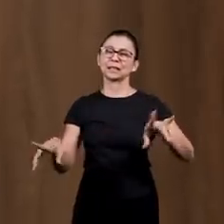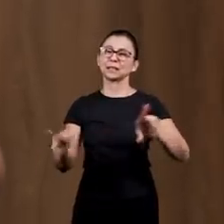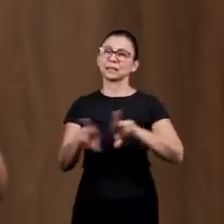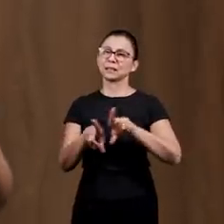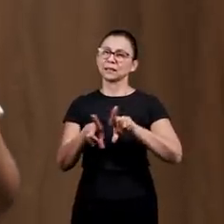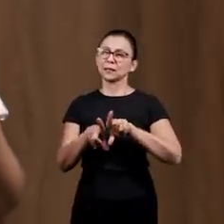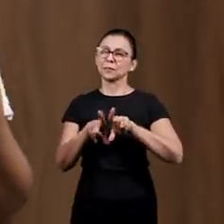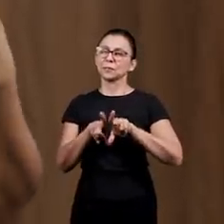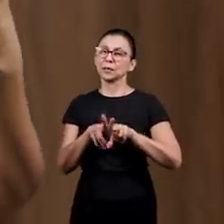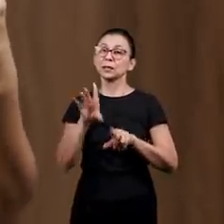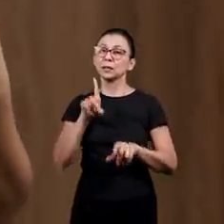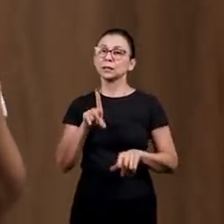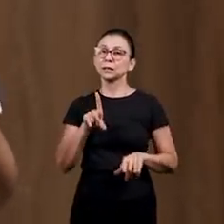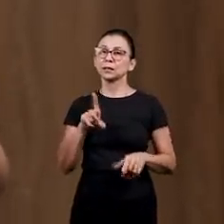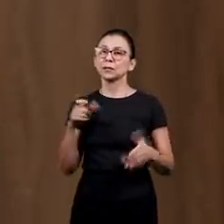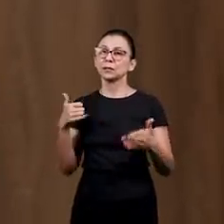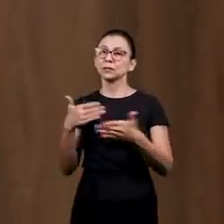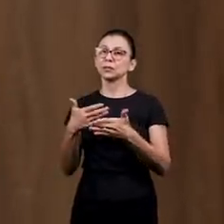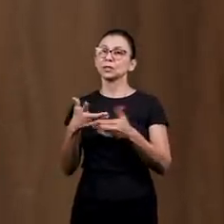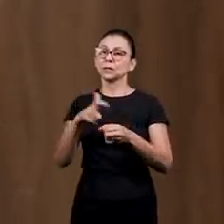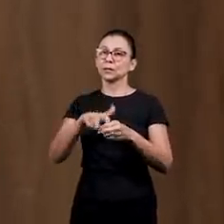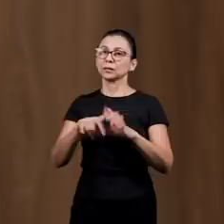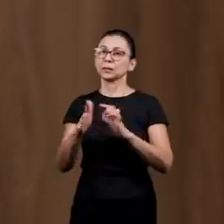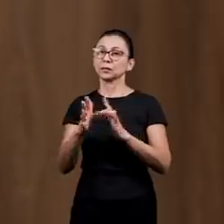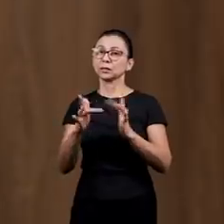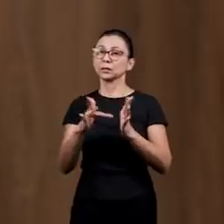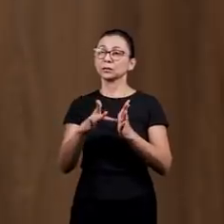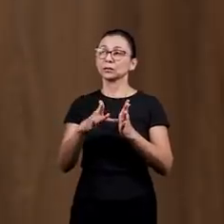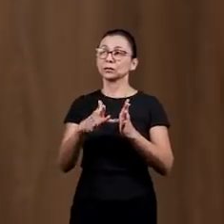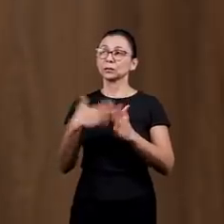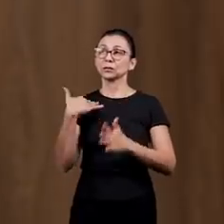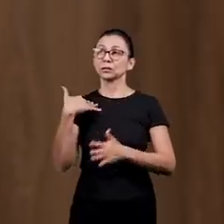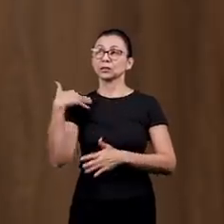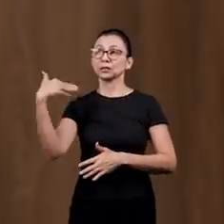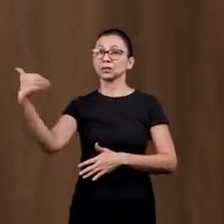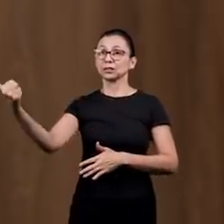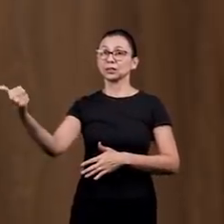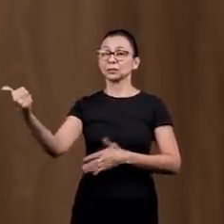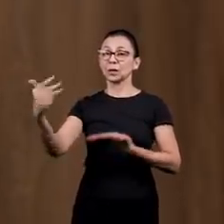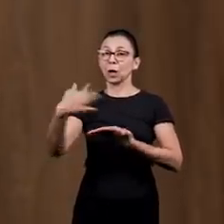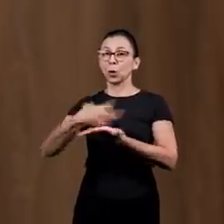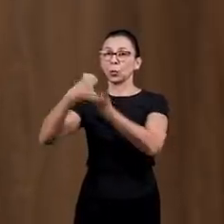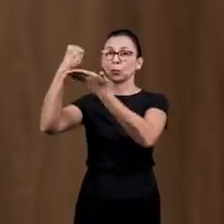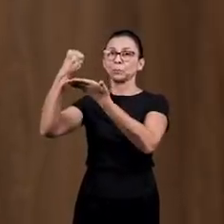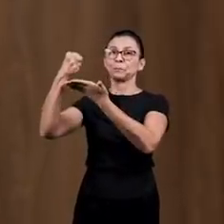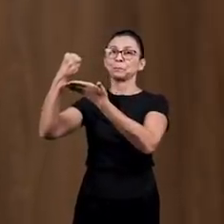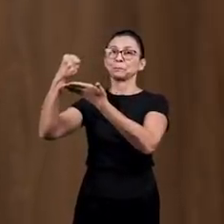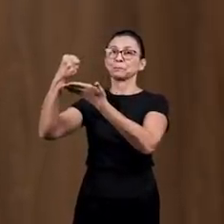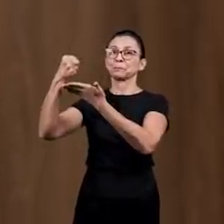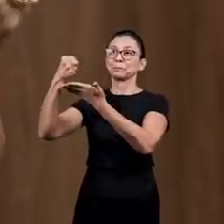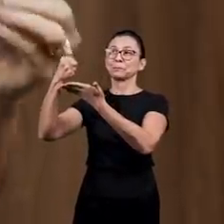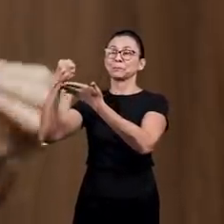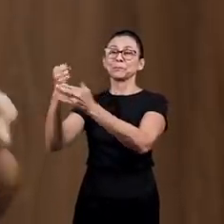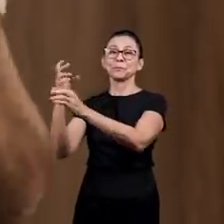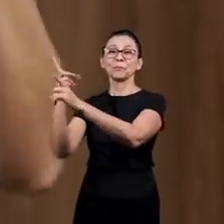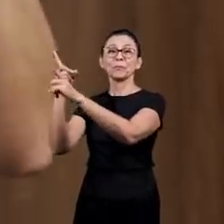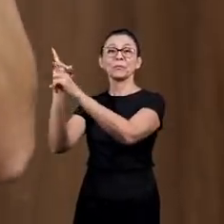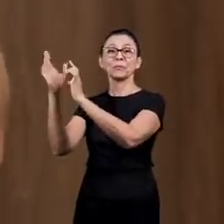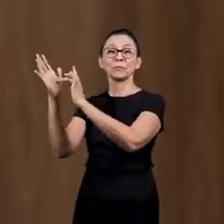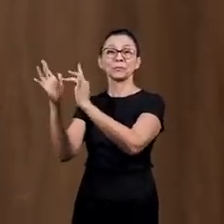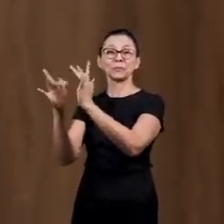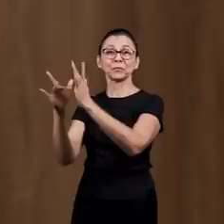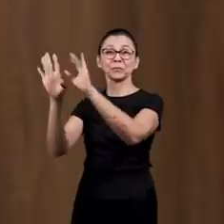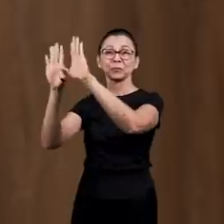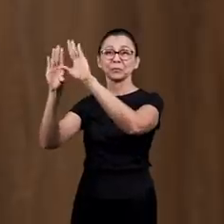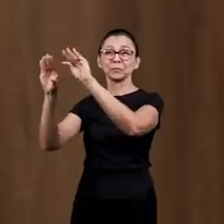para aquele dia em que Jesus irá nos chamar para sermos arrebatados, para encontrar com Ele